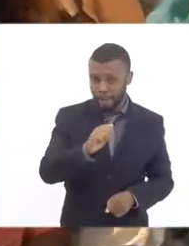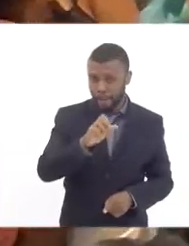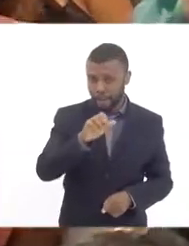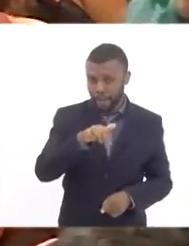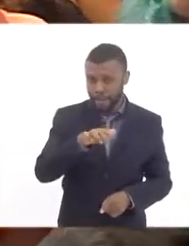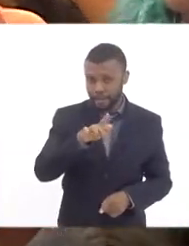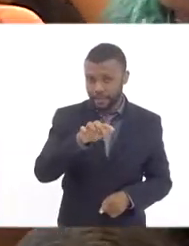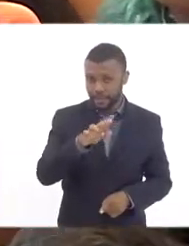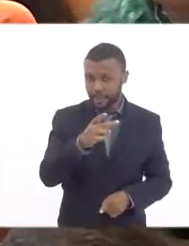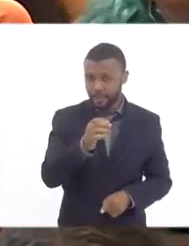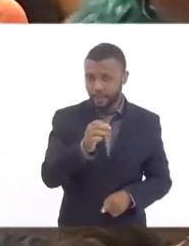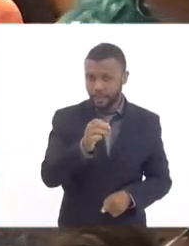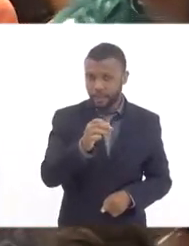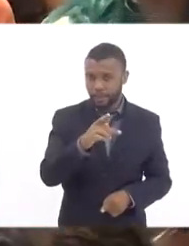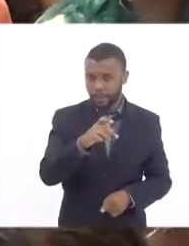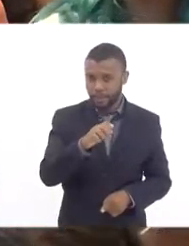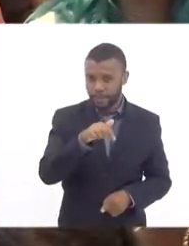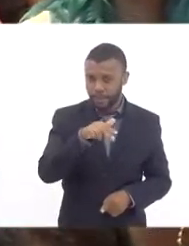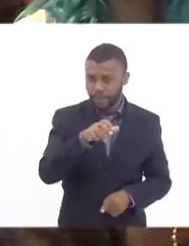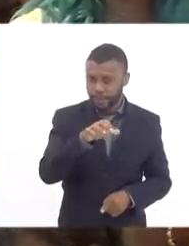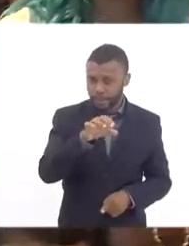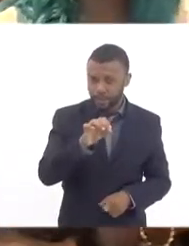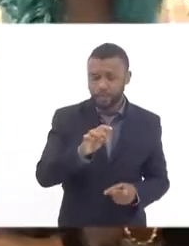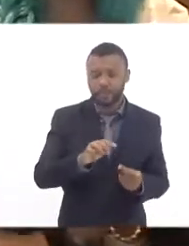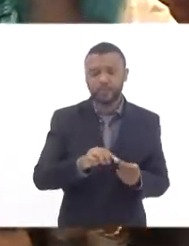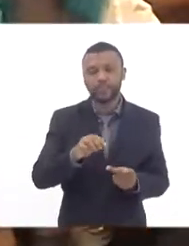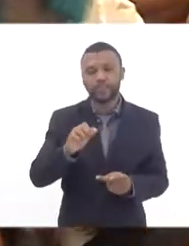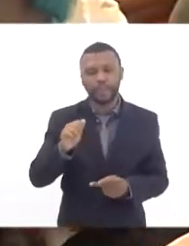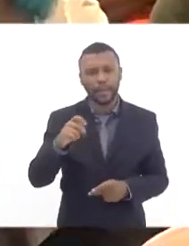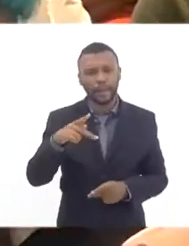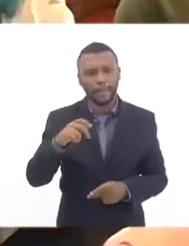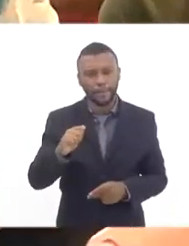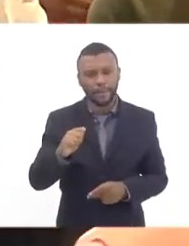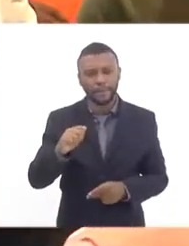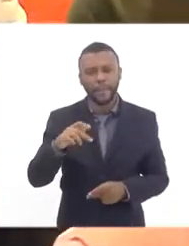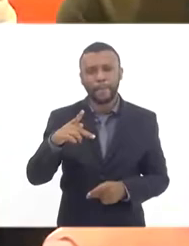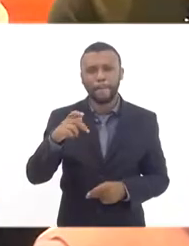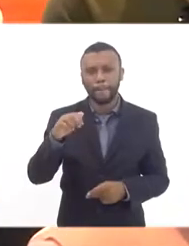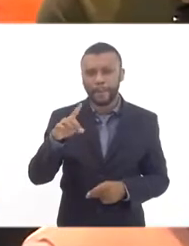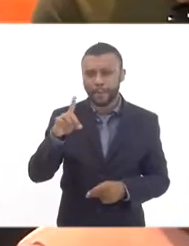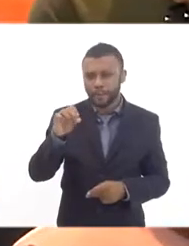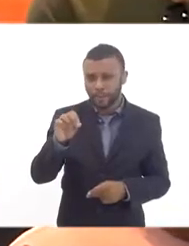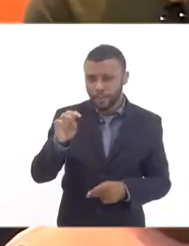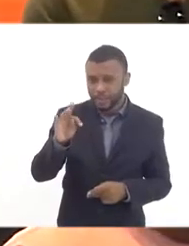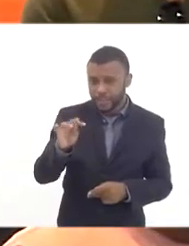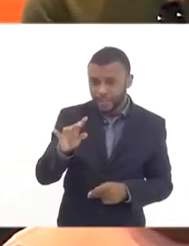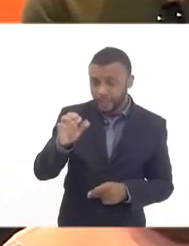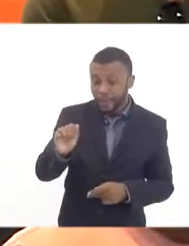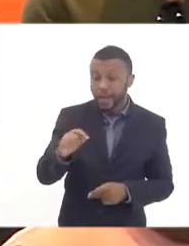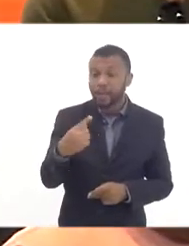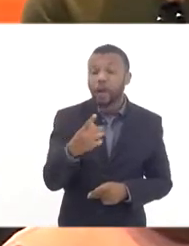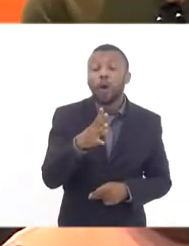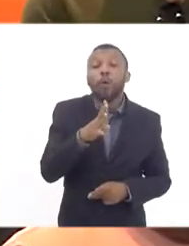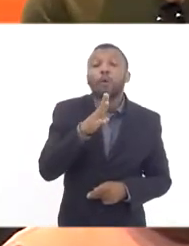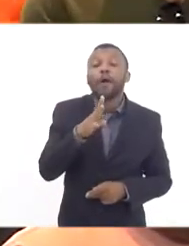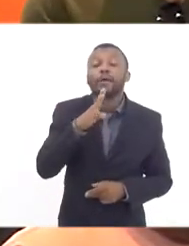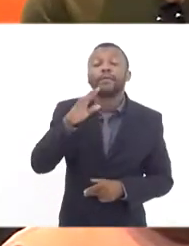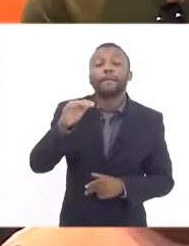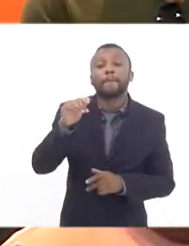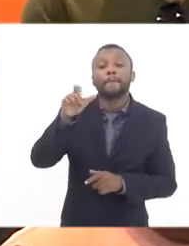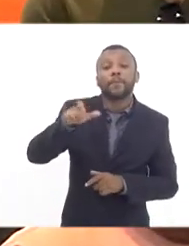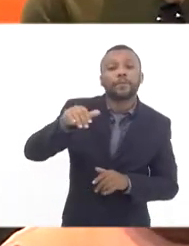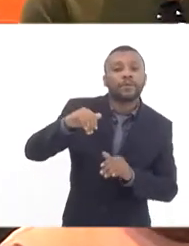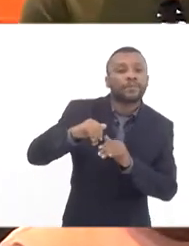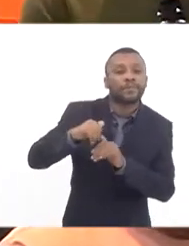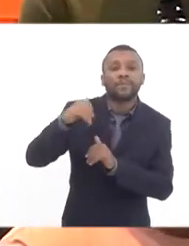vários outros espaços que a gente, quando conhece, às vezes, pessoas de fora, pessoas